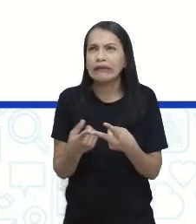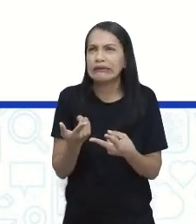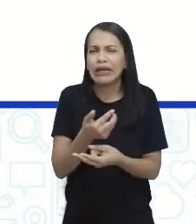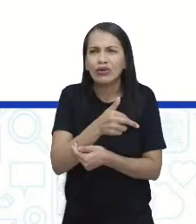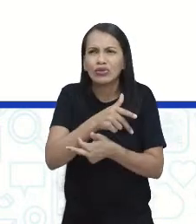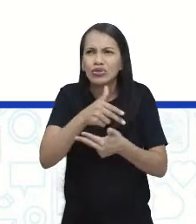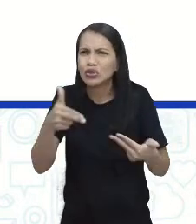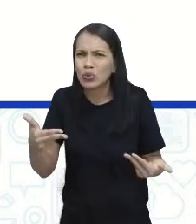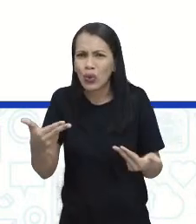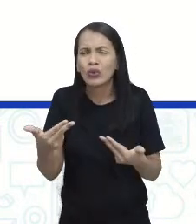nossa atmosfera